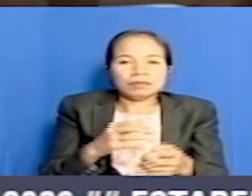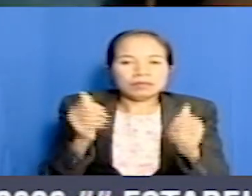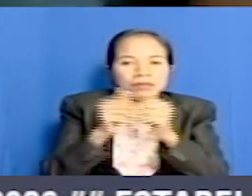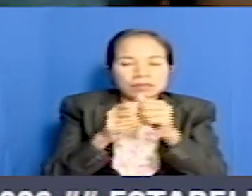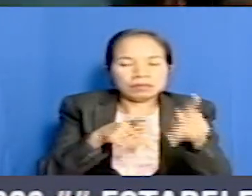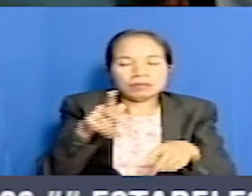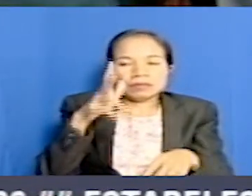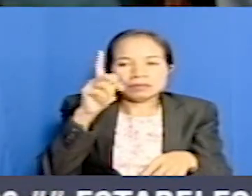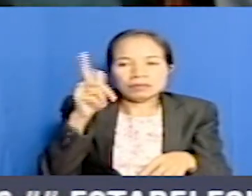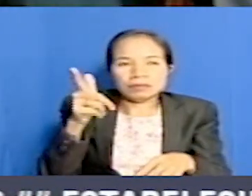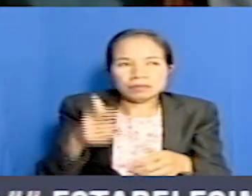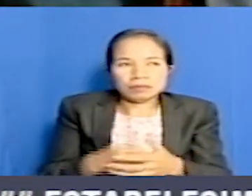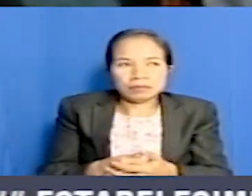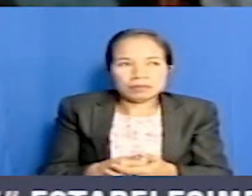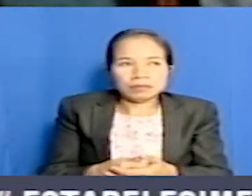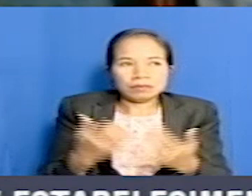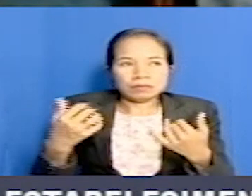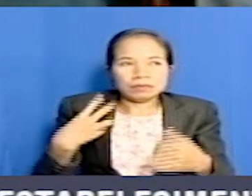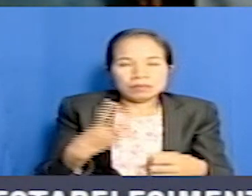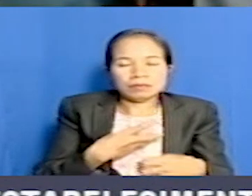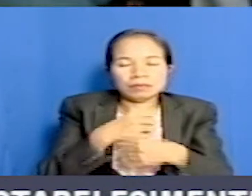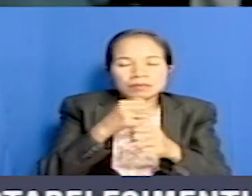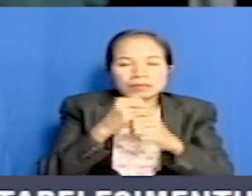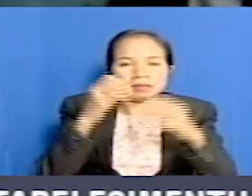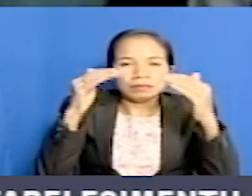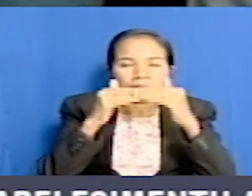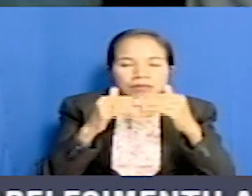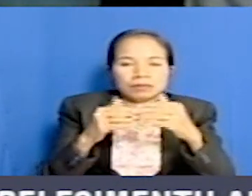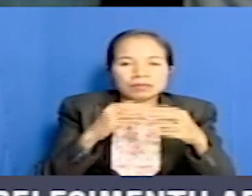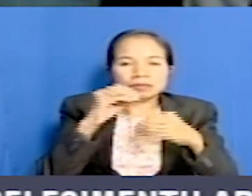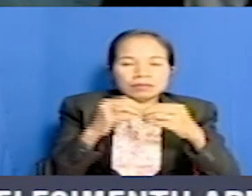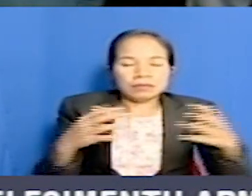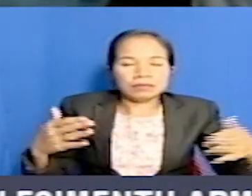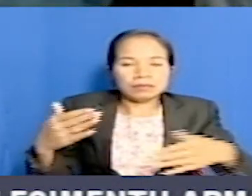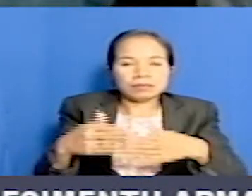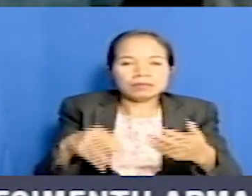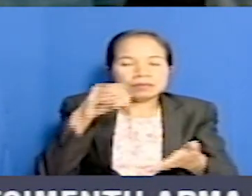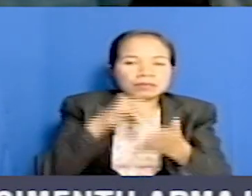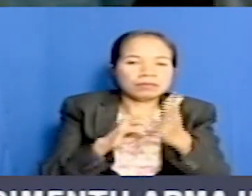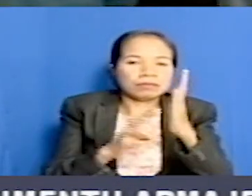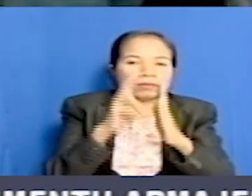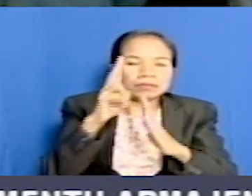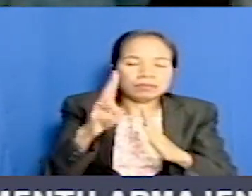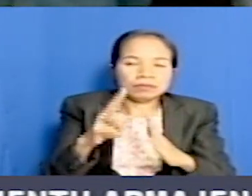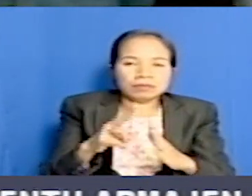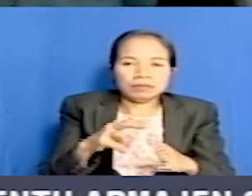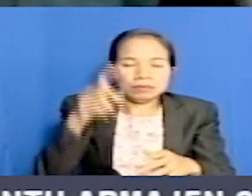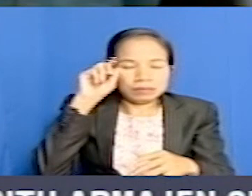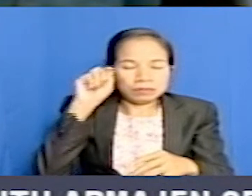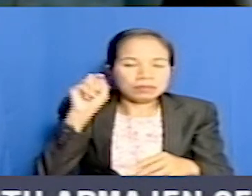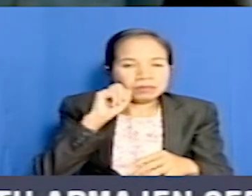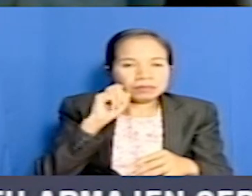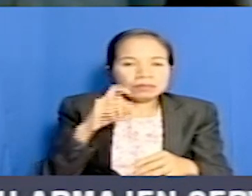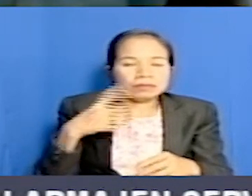Resing. Hoje, amalo conferência com a Clibur Taneans Obra Mambot Sanana, para amne estatuto,